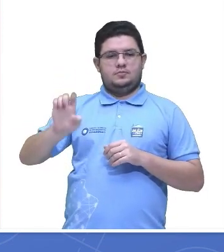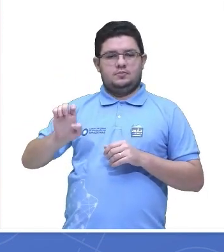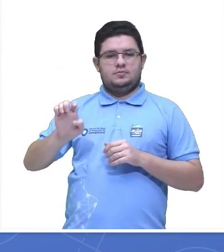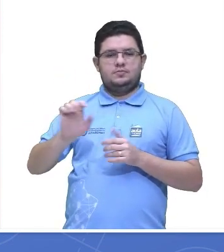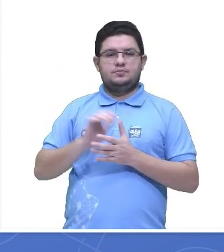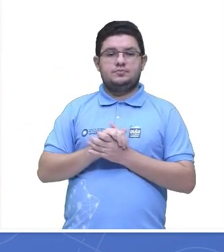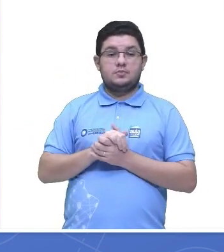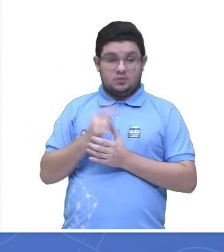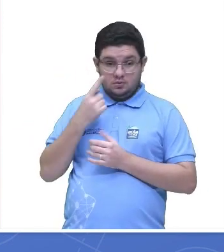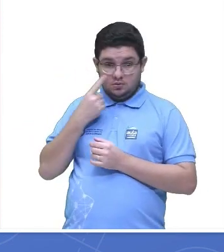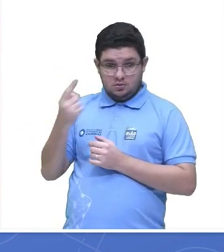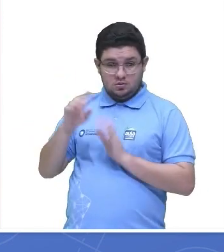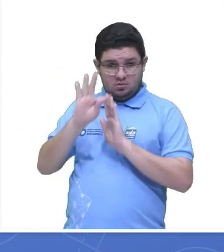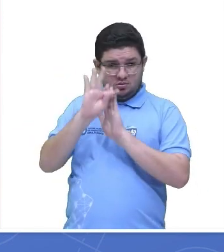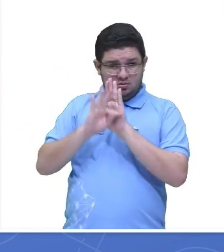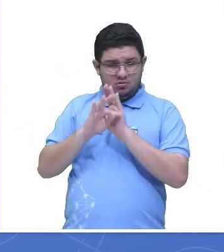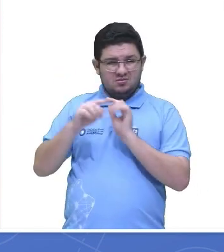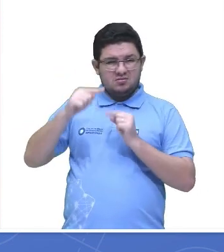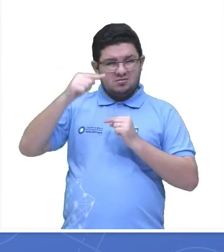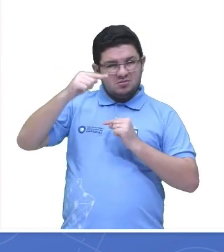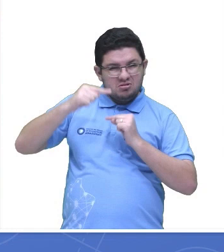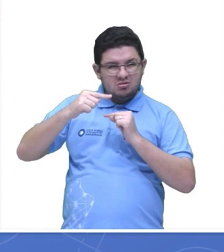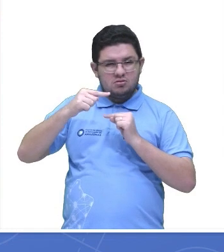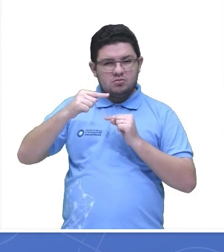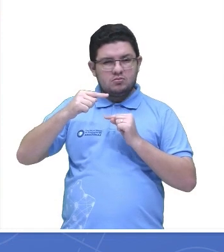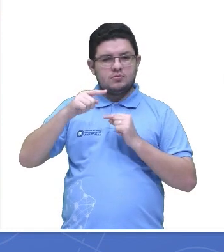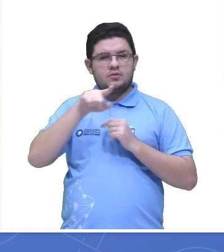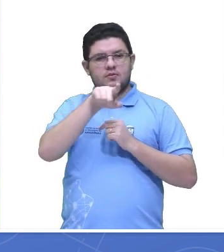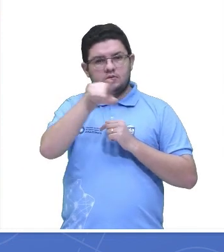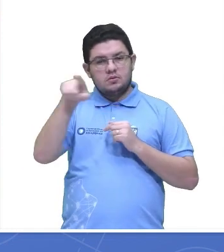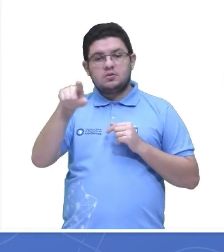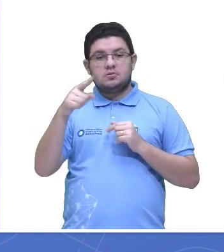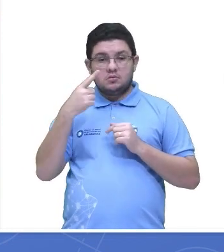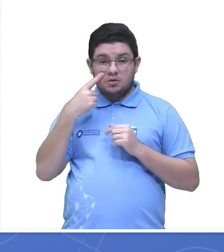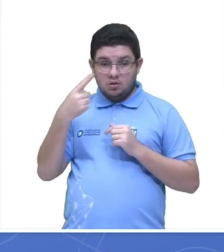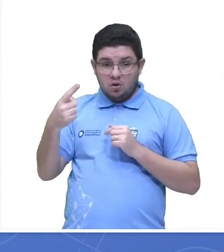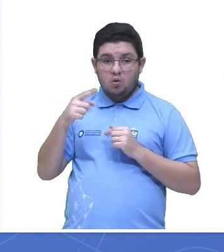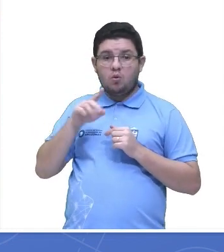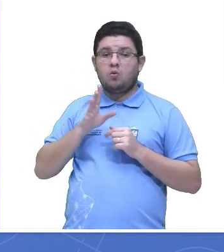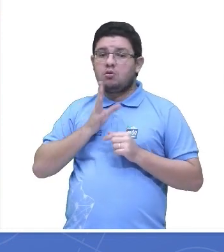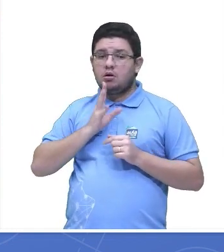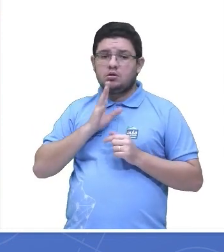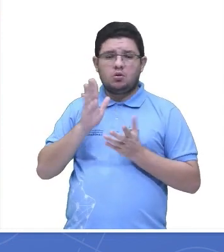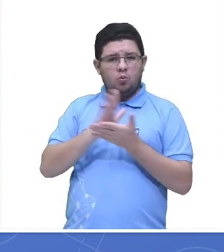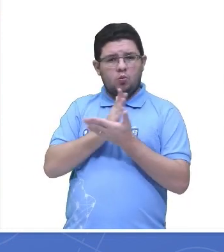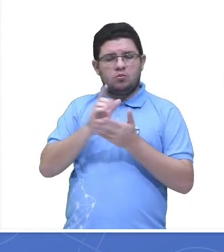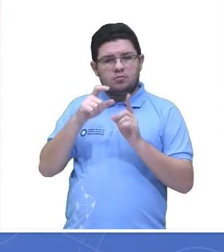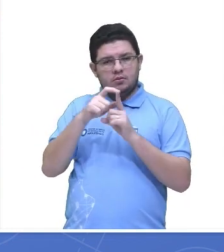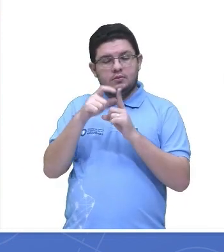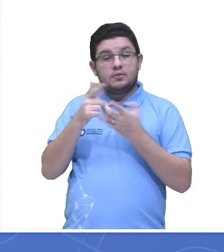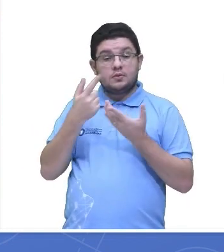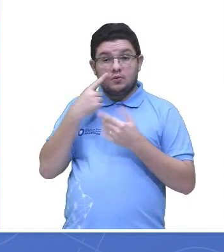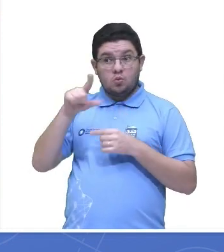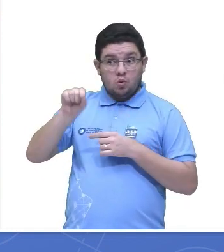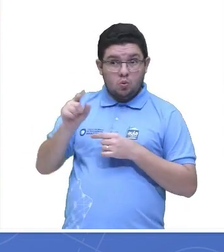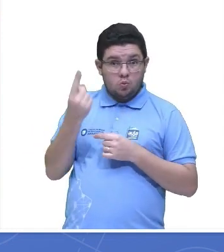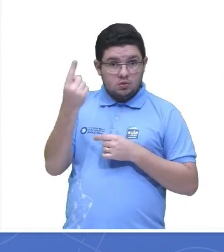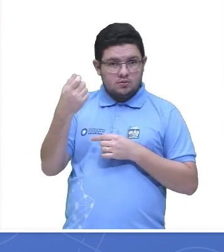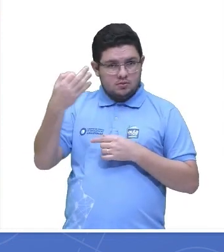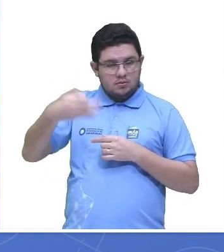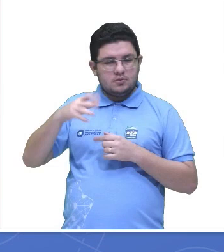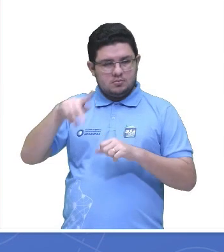com palavras que vocês conhecem, e vocês vão identificar aí a resposta correta. Na sequência, nós voltamos